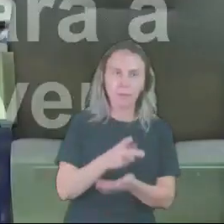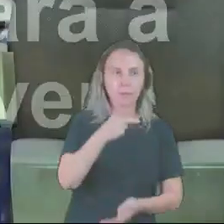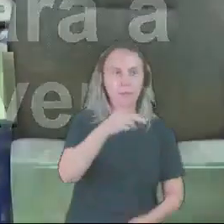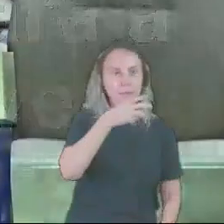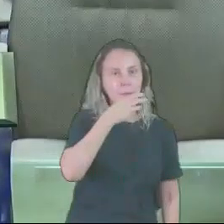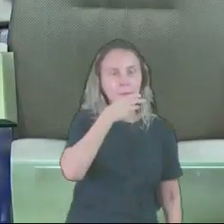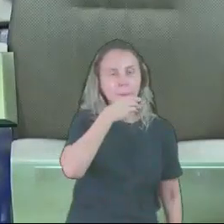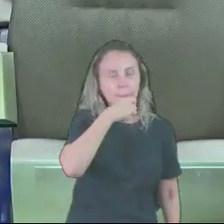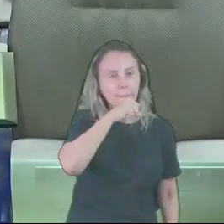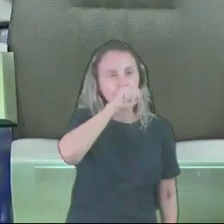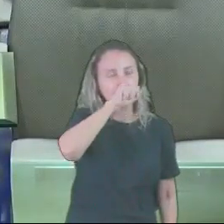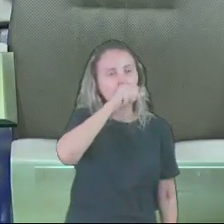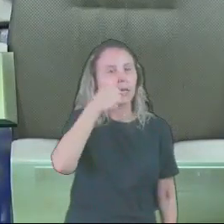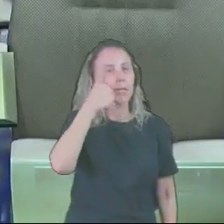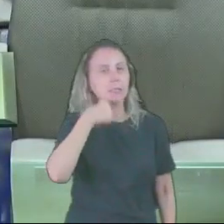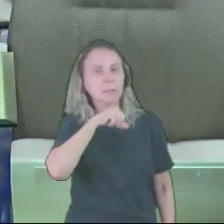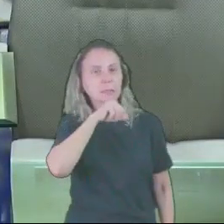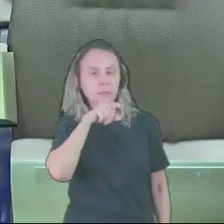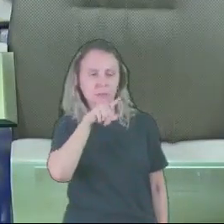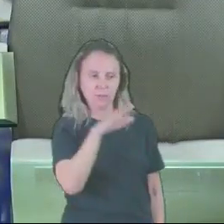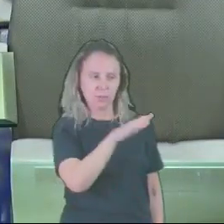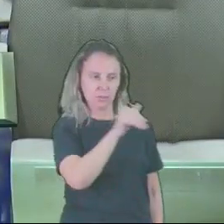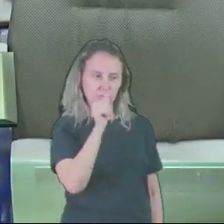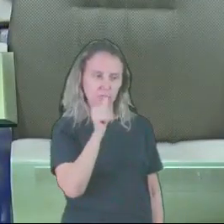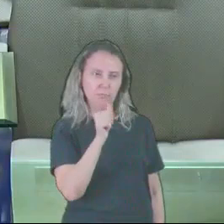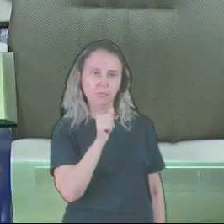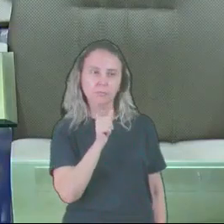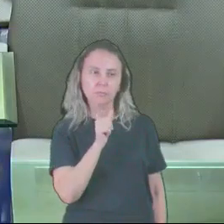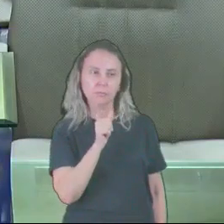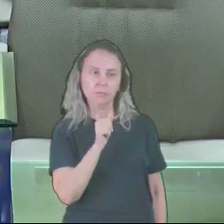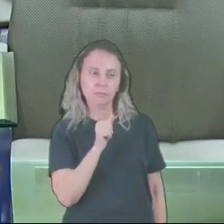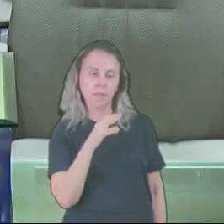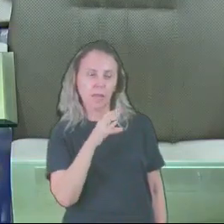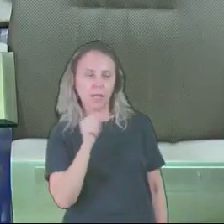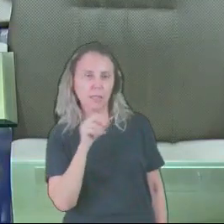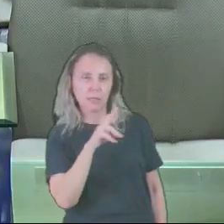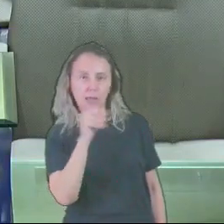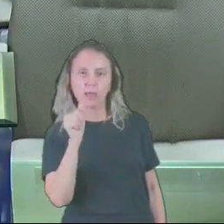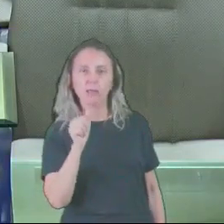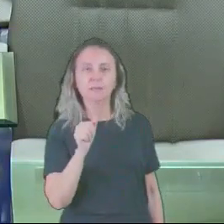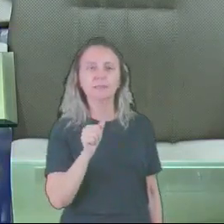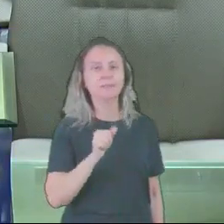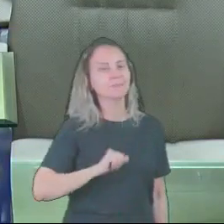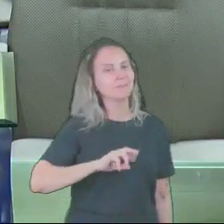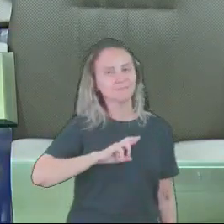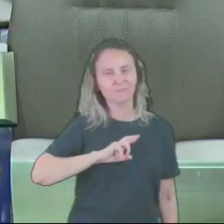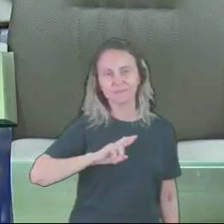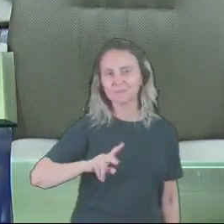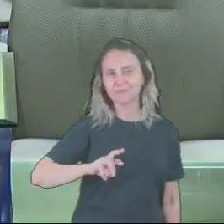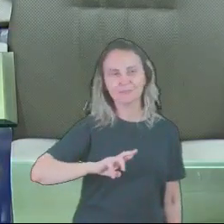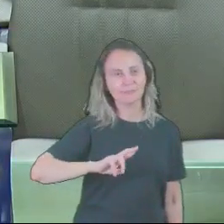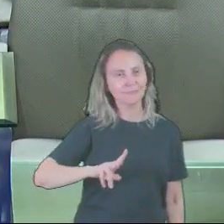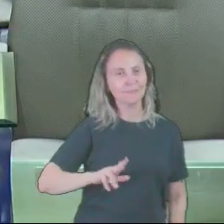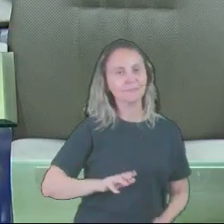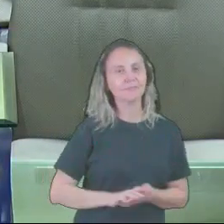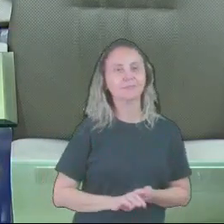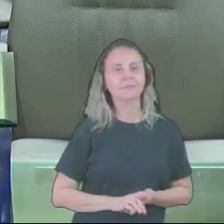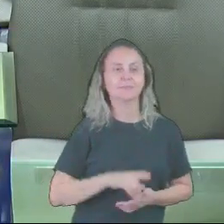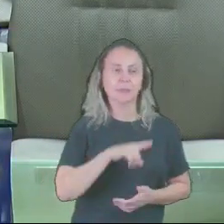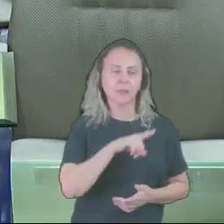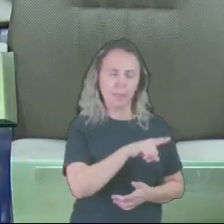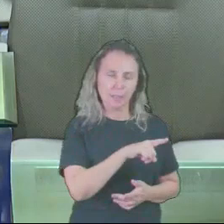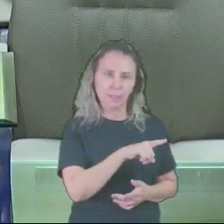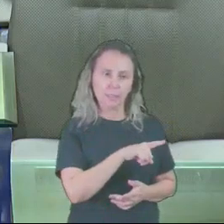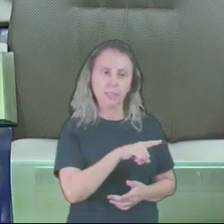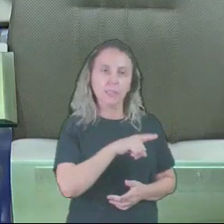me chame seu pai de cara não não chama o seu pai de outras coisas mais que chamam por aí o seu pai né cara